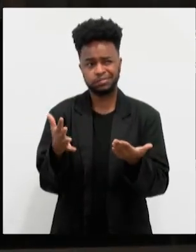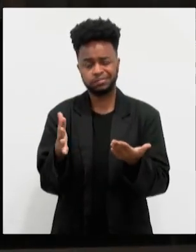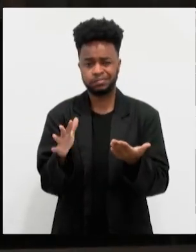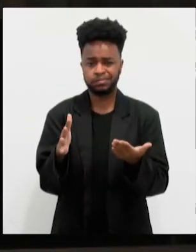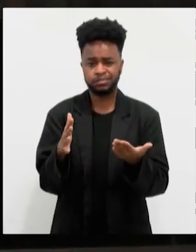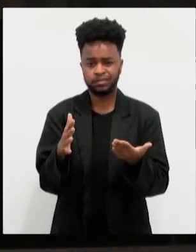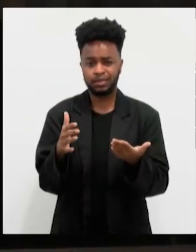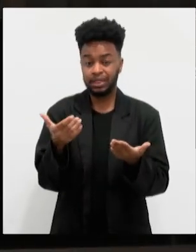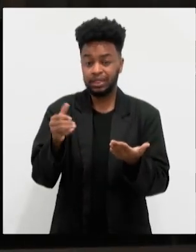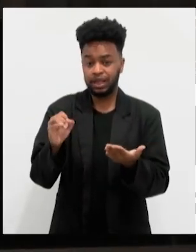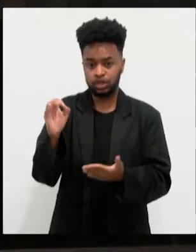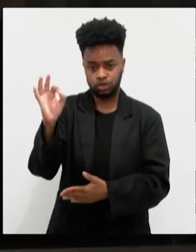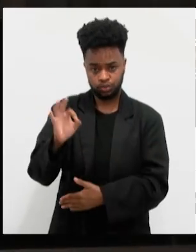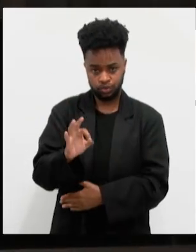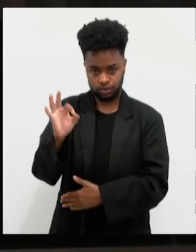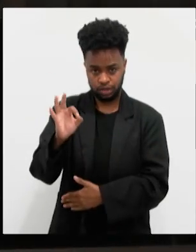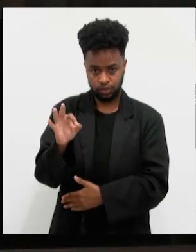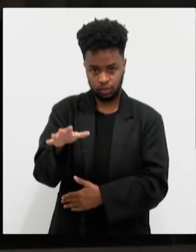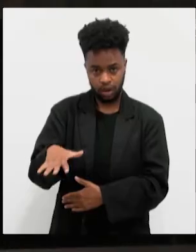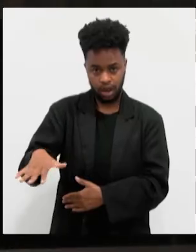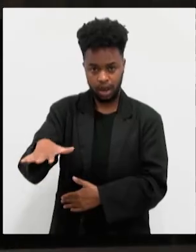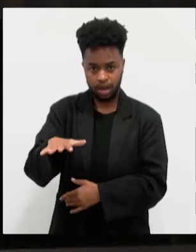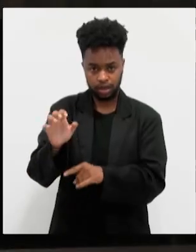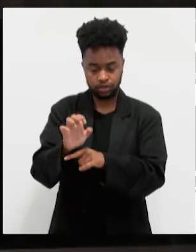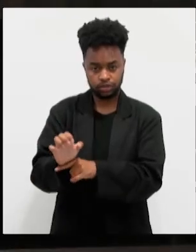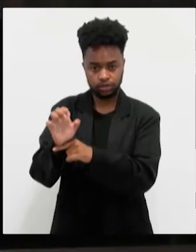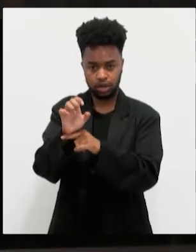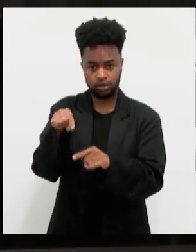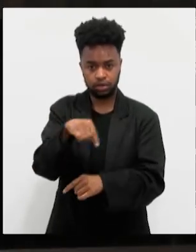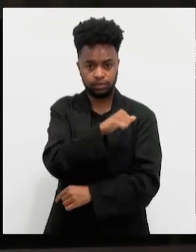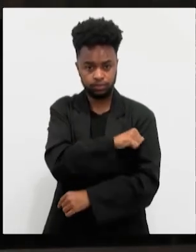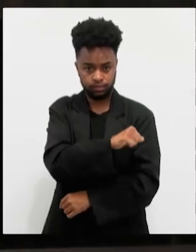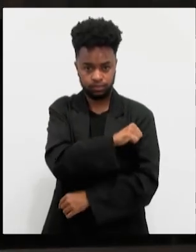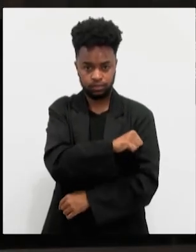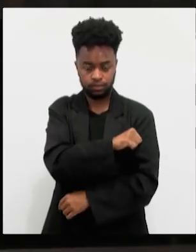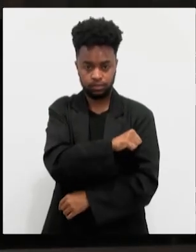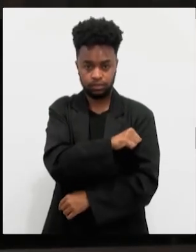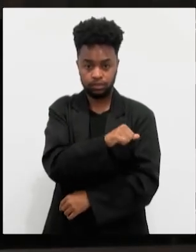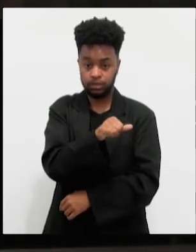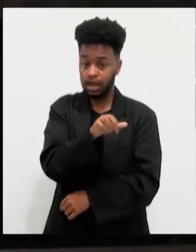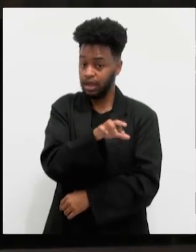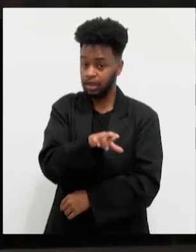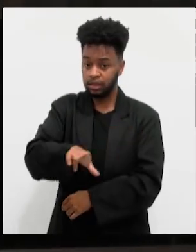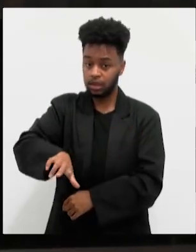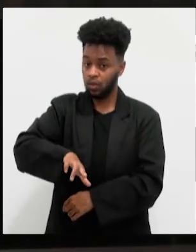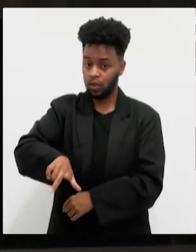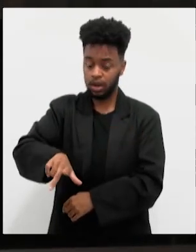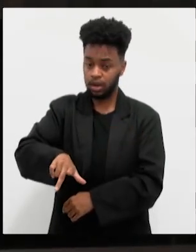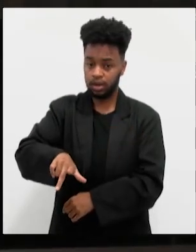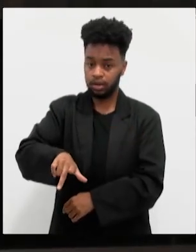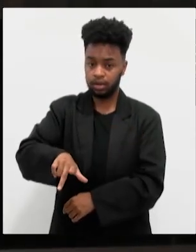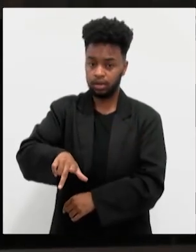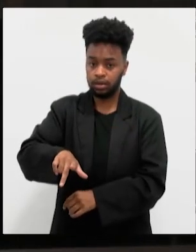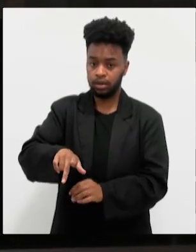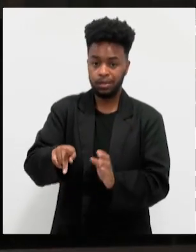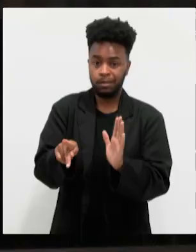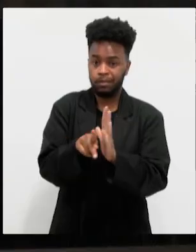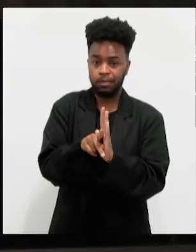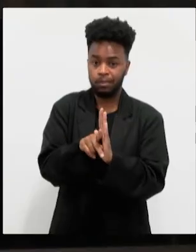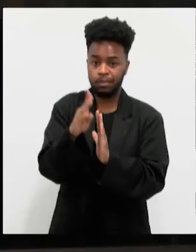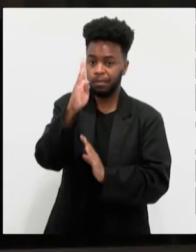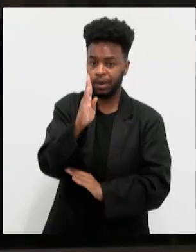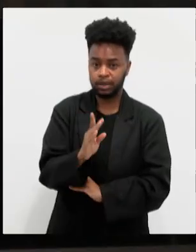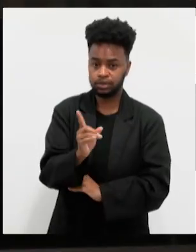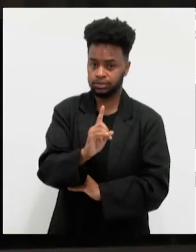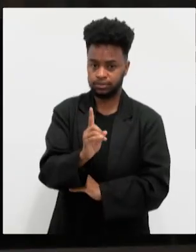de 10% do território do estado do Rio de Janeiro não é mais de propriedade e soberania